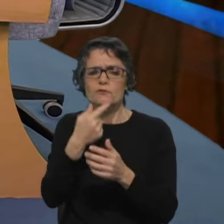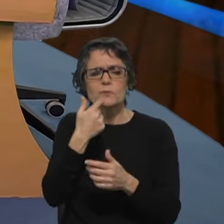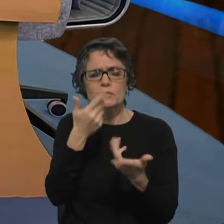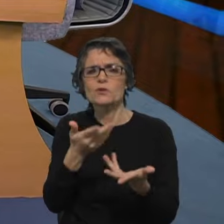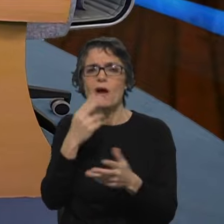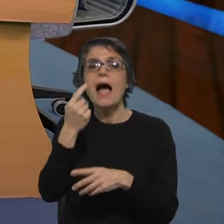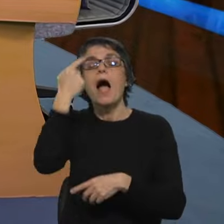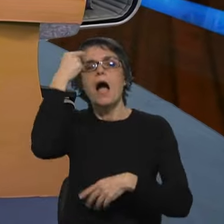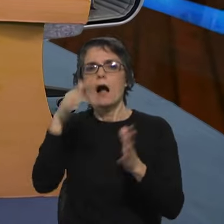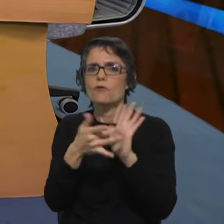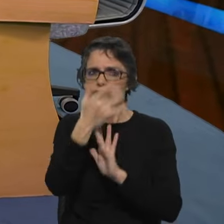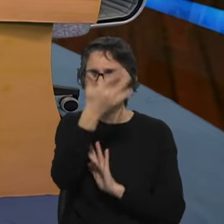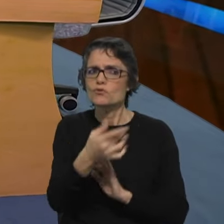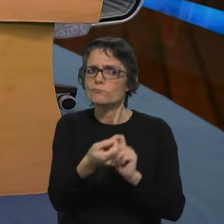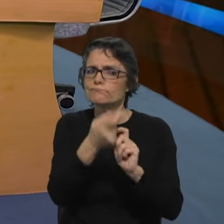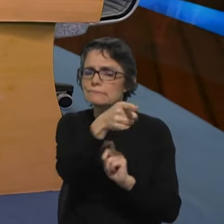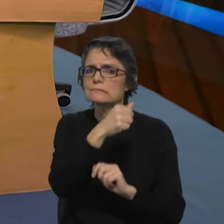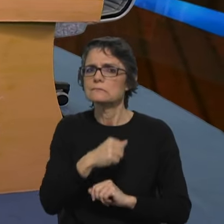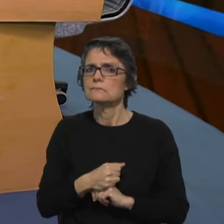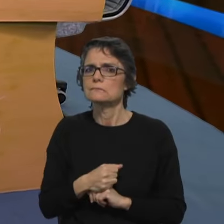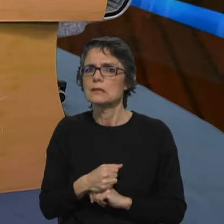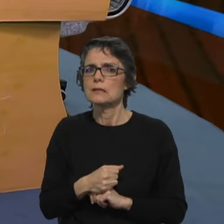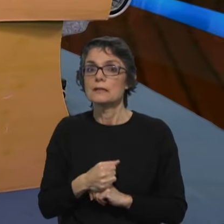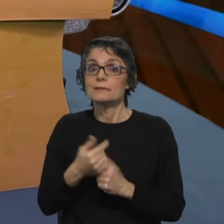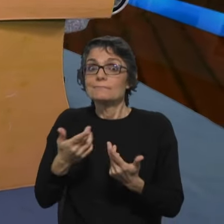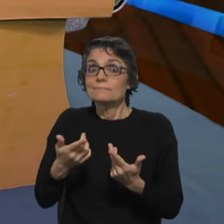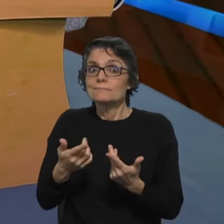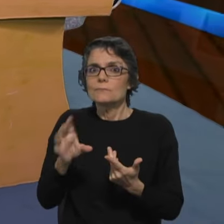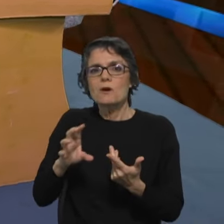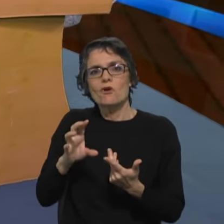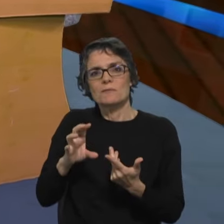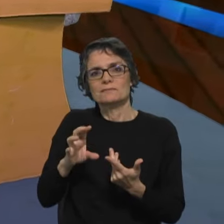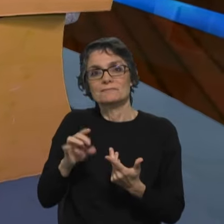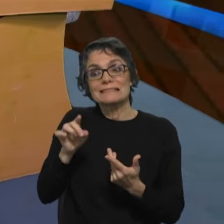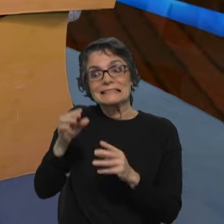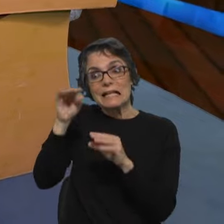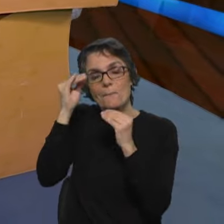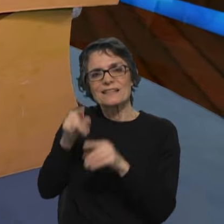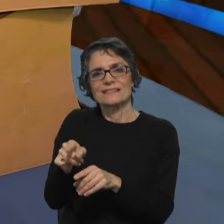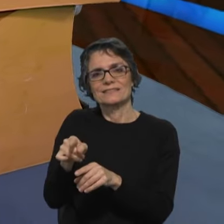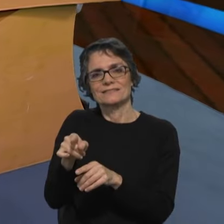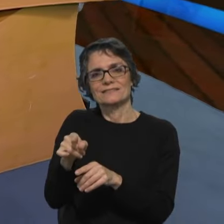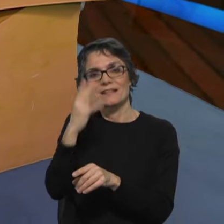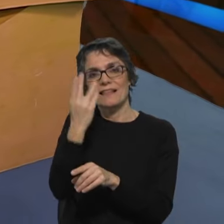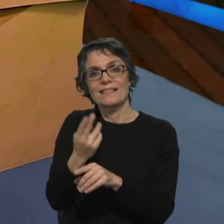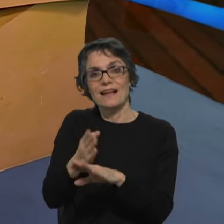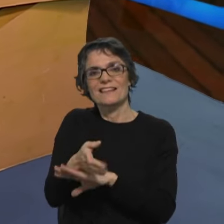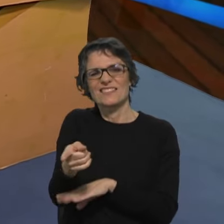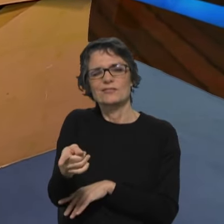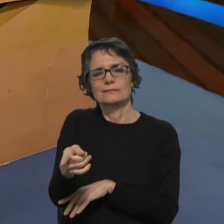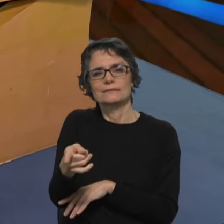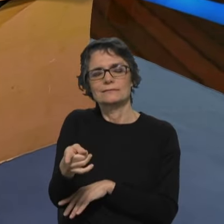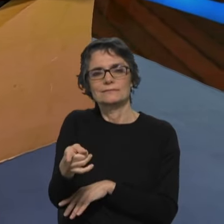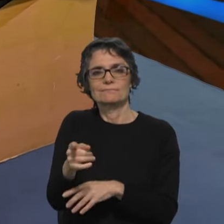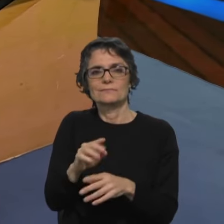Jesus era assim mais próximo. E, portanto, esta forma de perceberem a fé depois